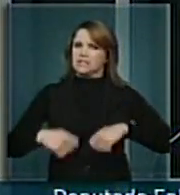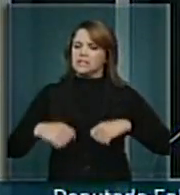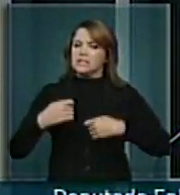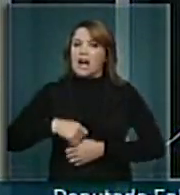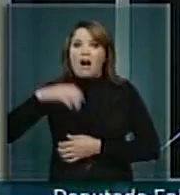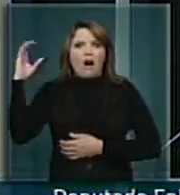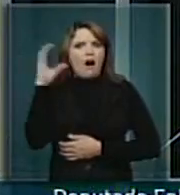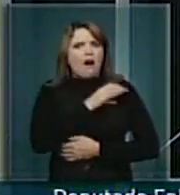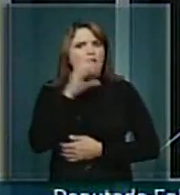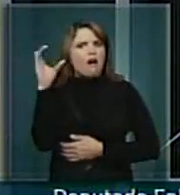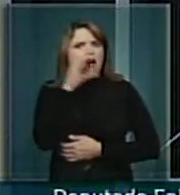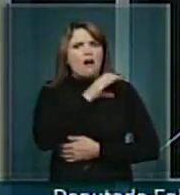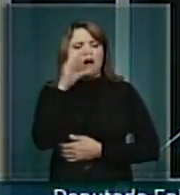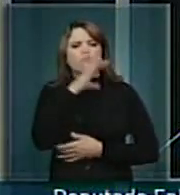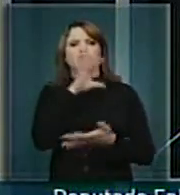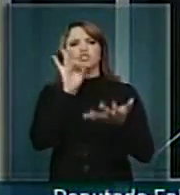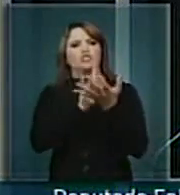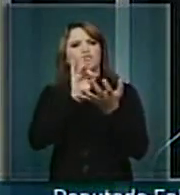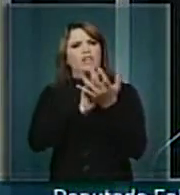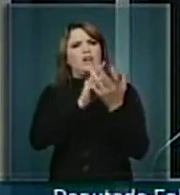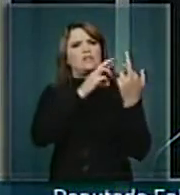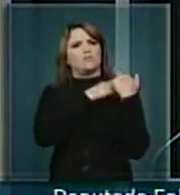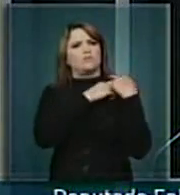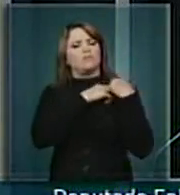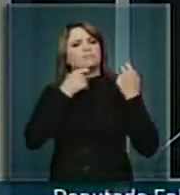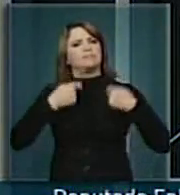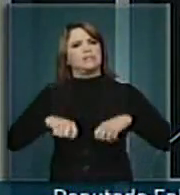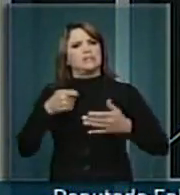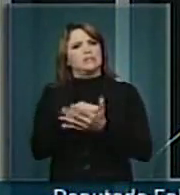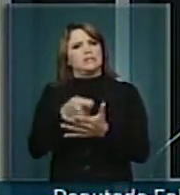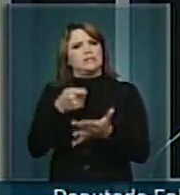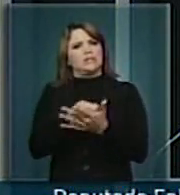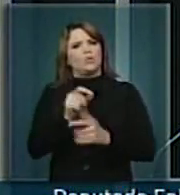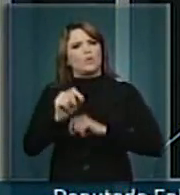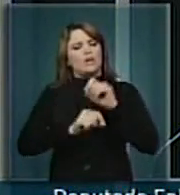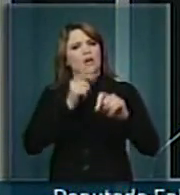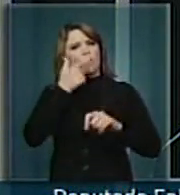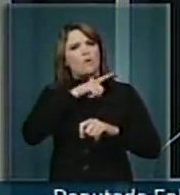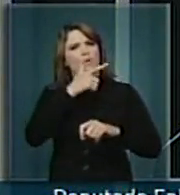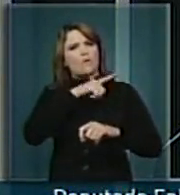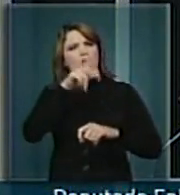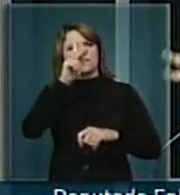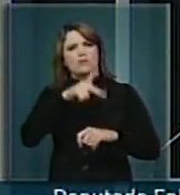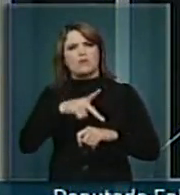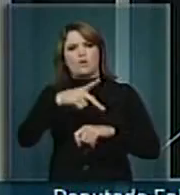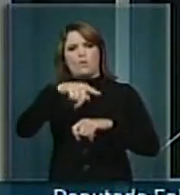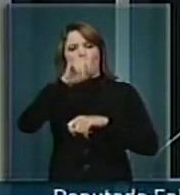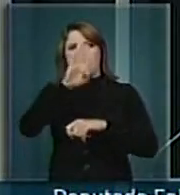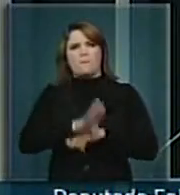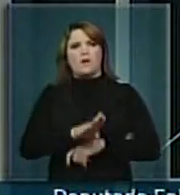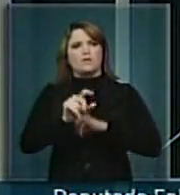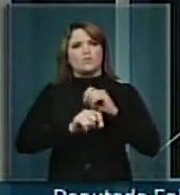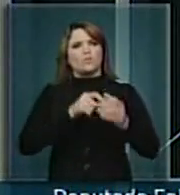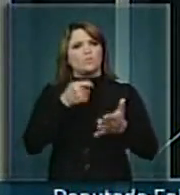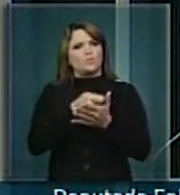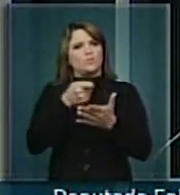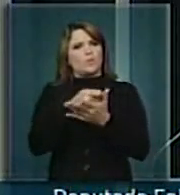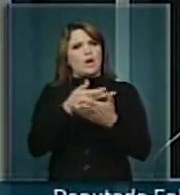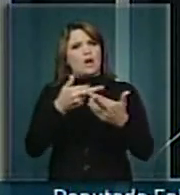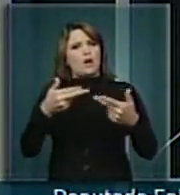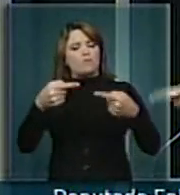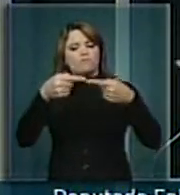e intransferível responsabilidade de assegurar ao Estado brasileiro um instrumental